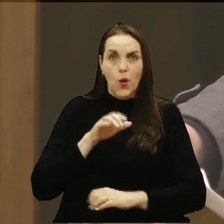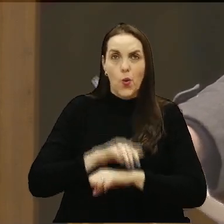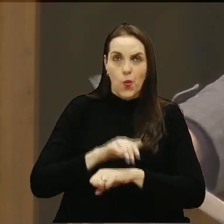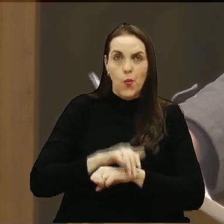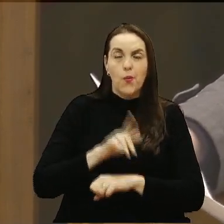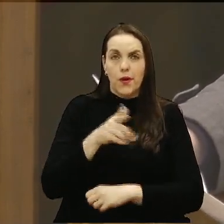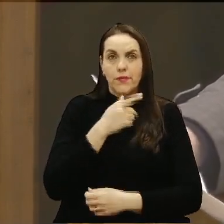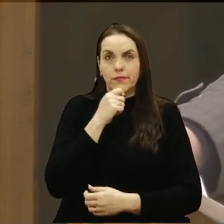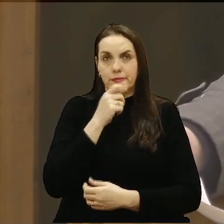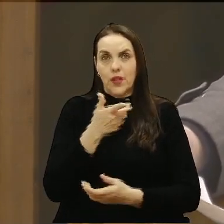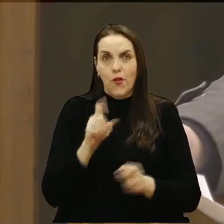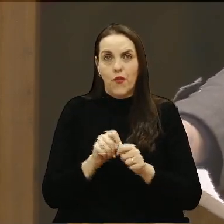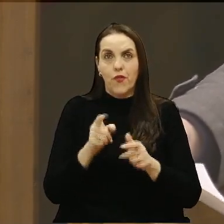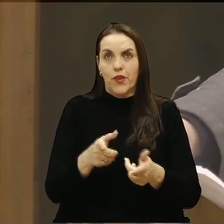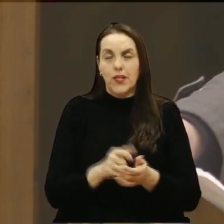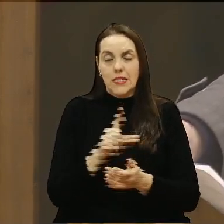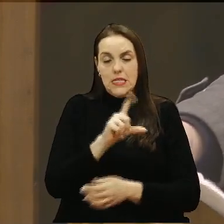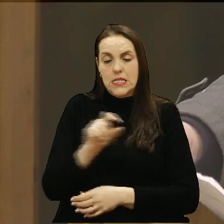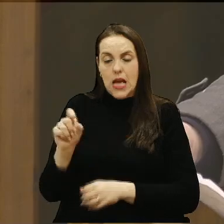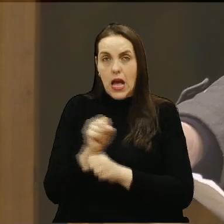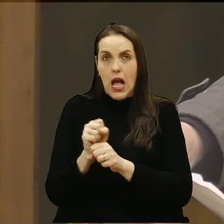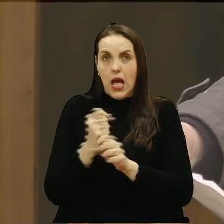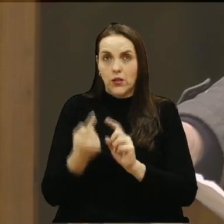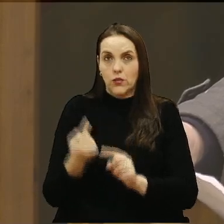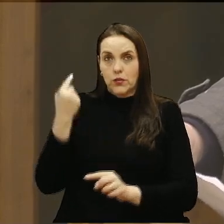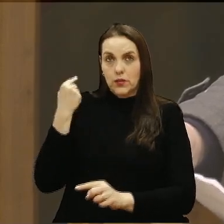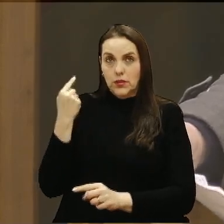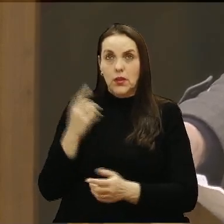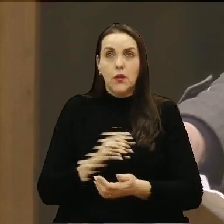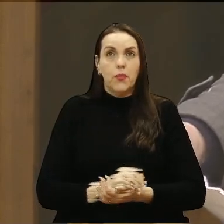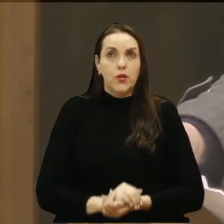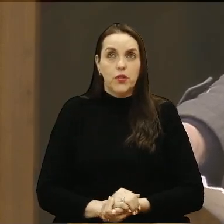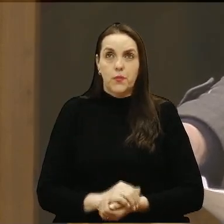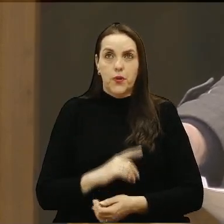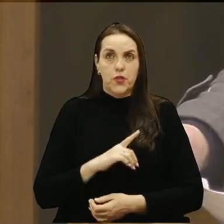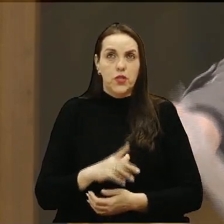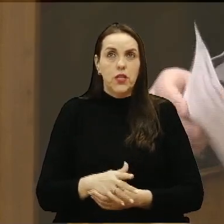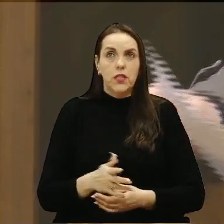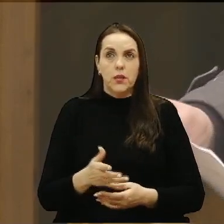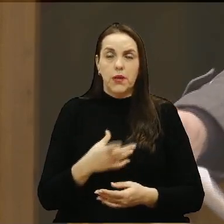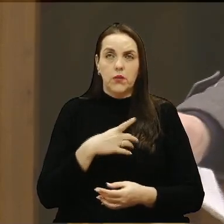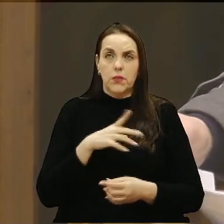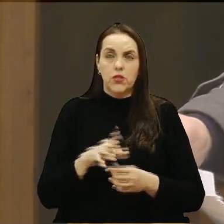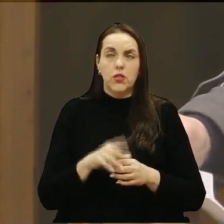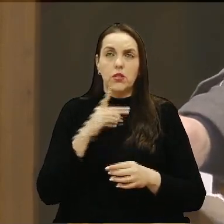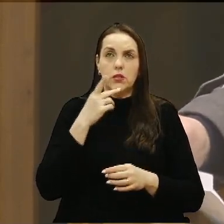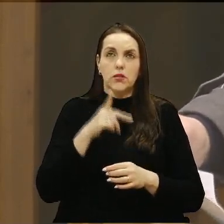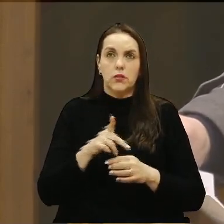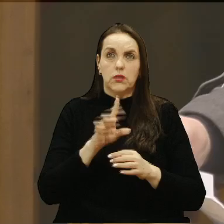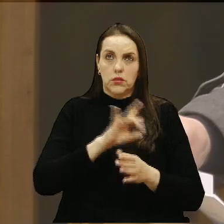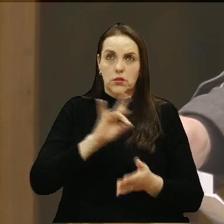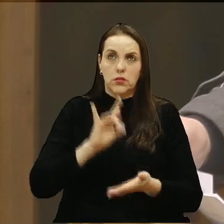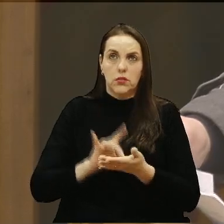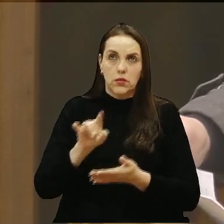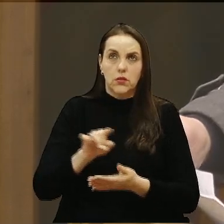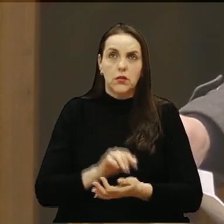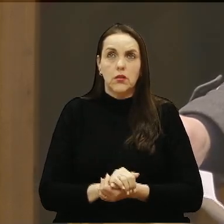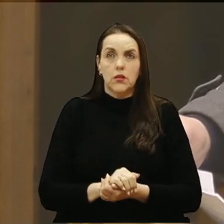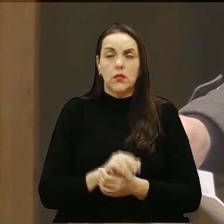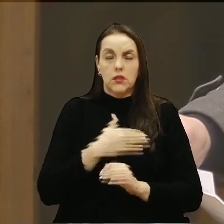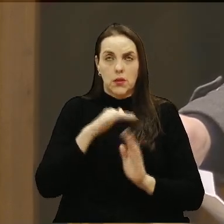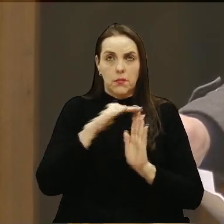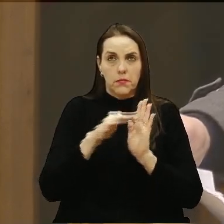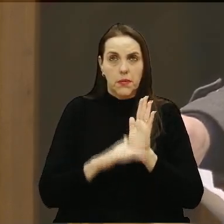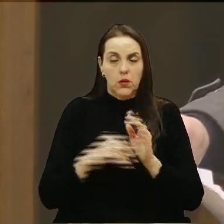que ele fez 100 anos atrás, daqui gerações futuras, né? Ele vai virar um mártir, de fato, um ideal, que eles não esquecem, ele pauta o